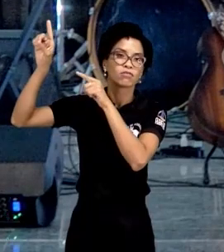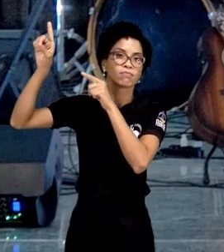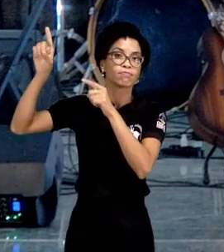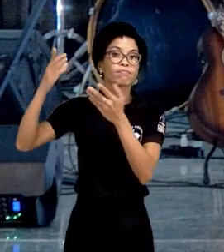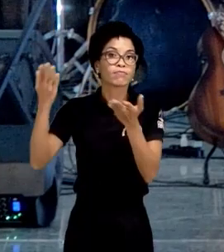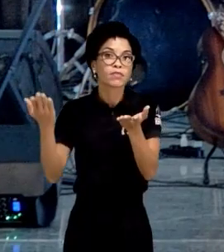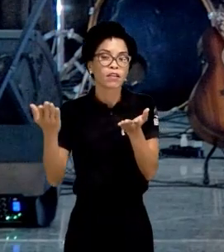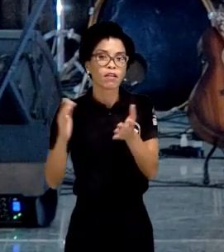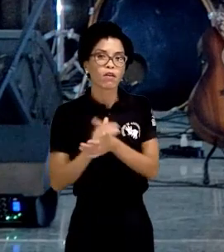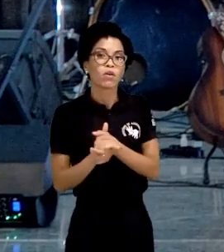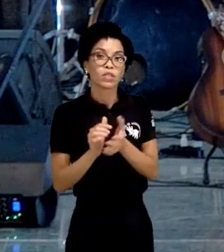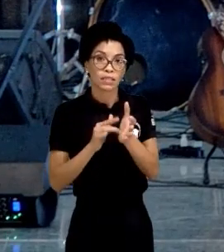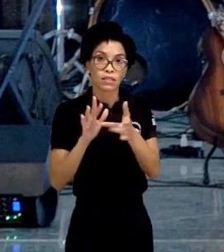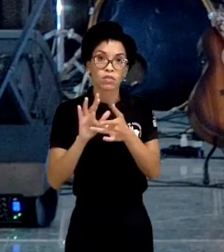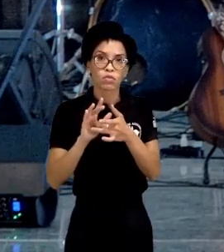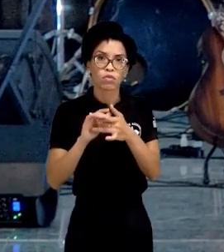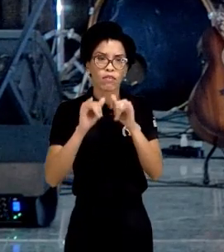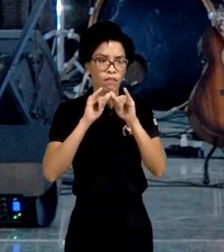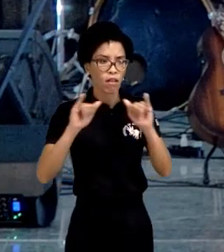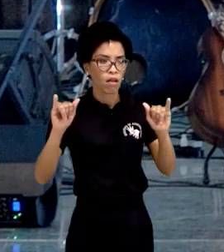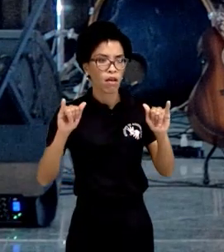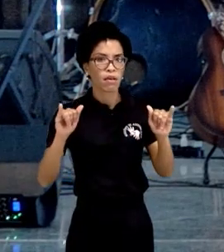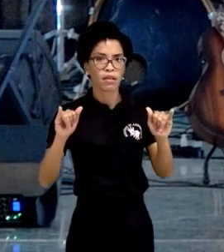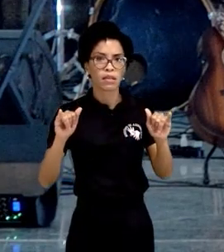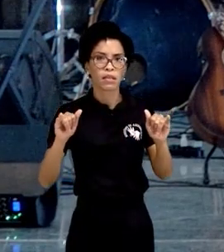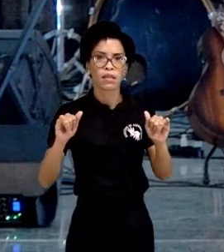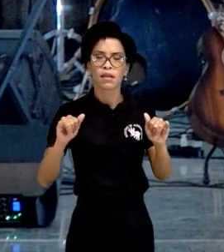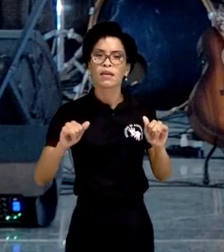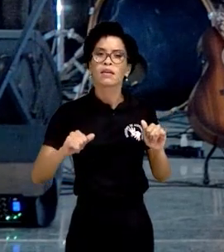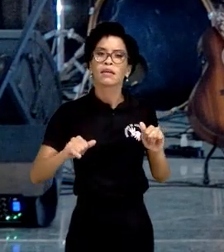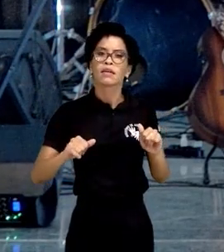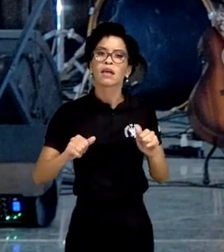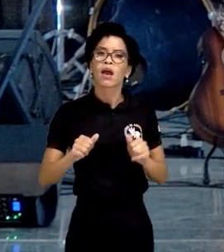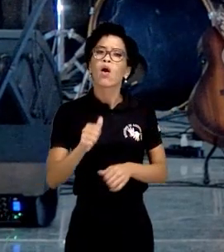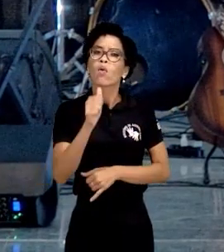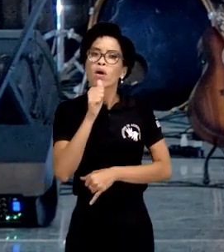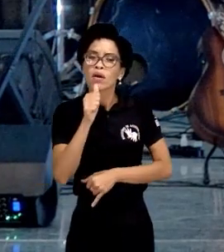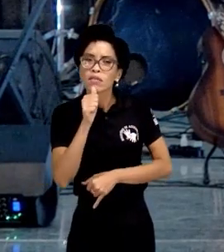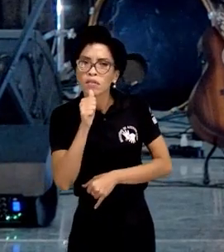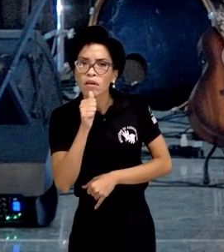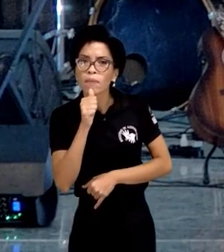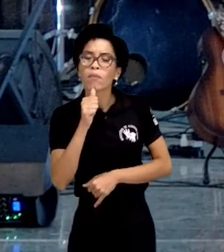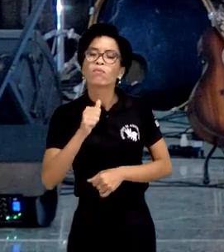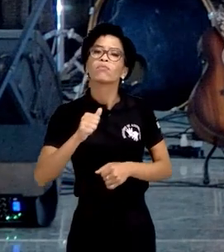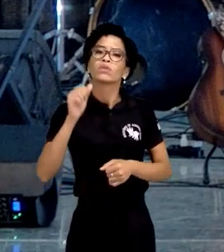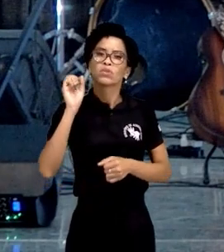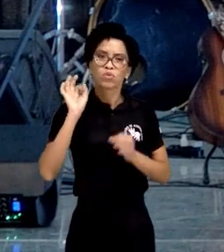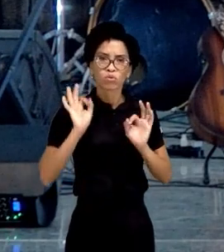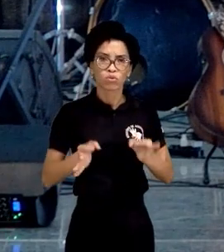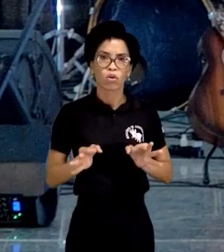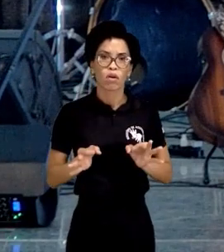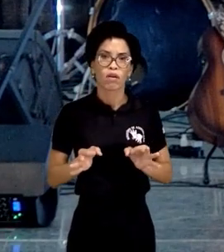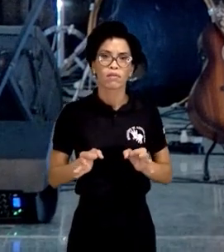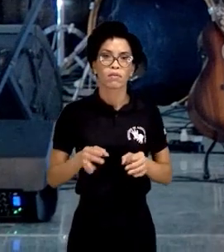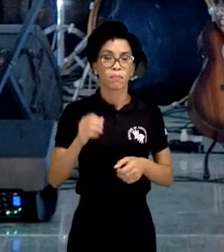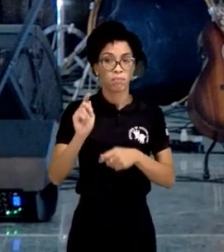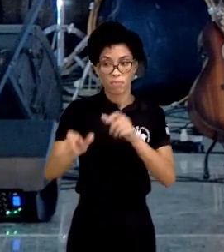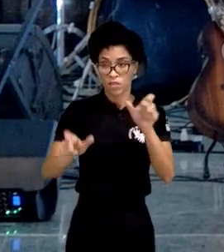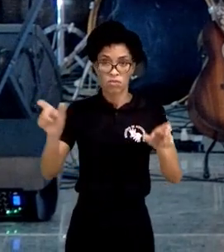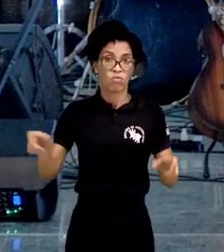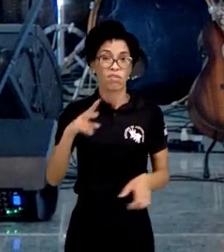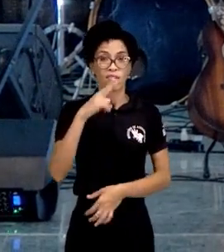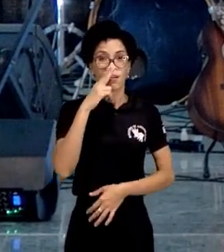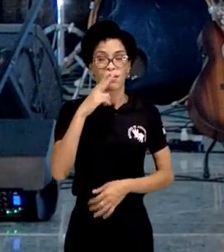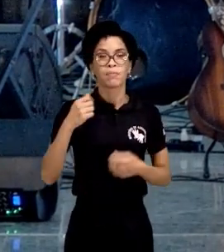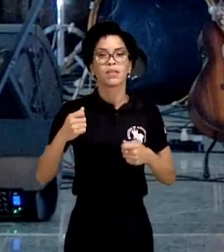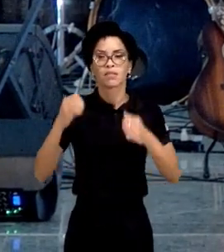todas as pessoas que são o povo de Deus. Então, a gente precisa levar esses dois elementos aqui muito a sério. E esses